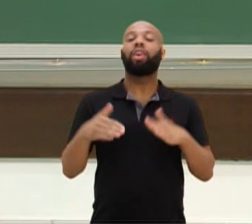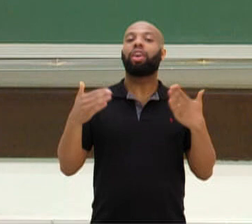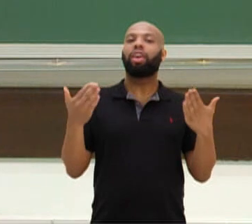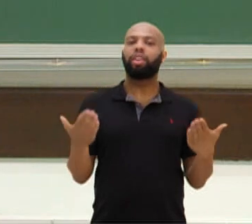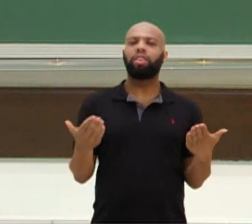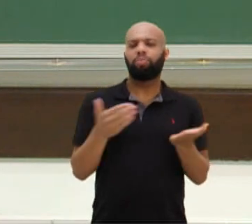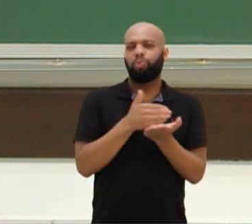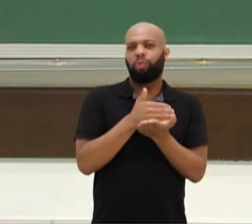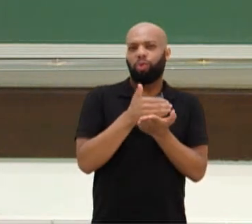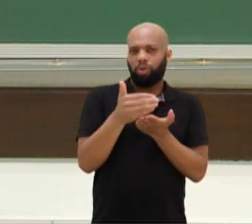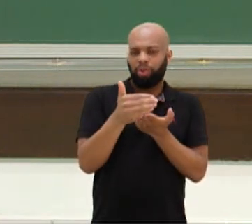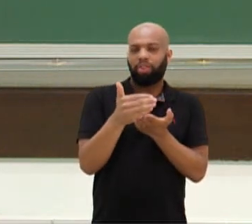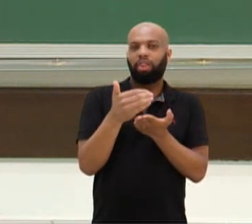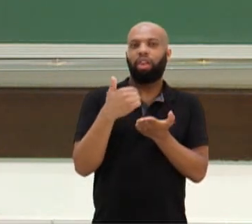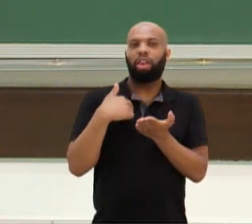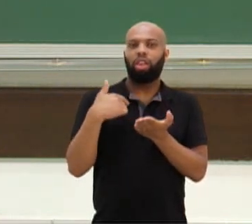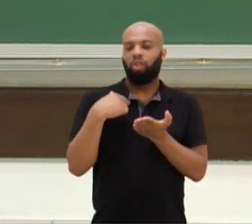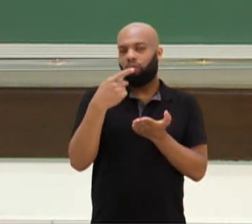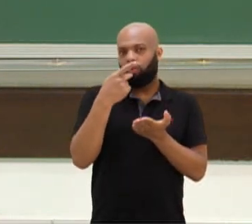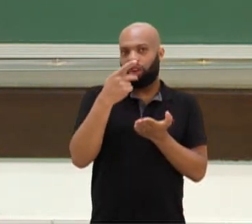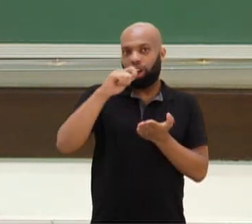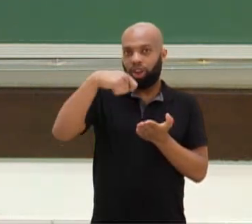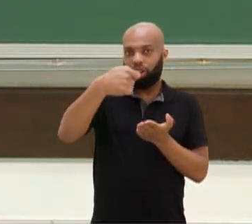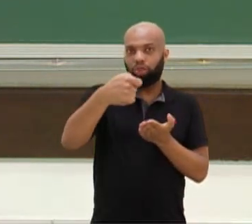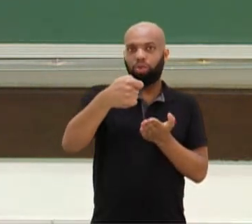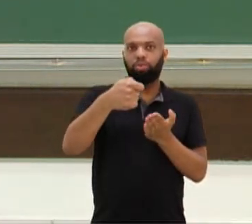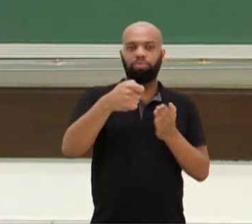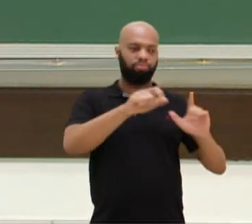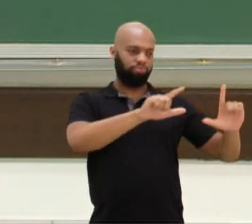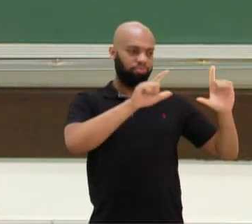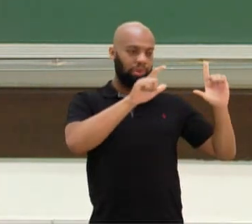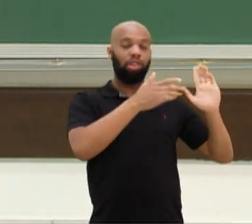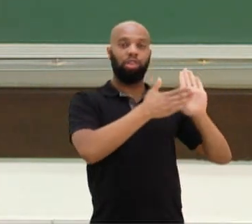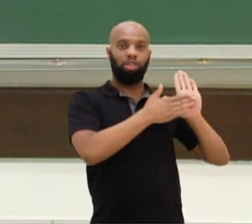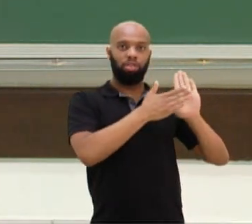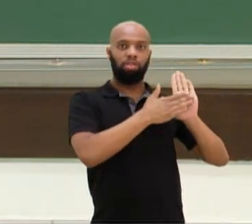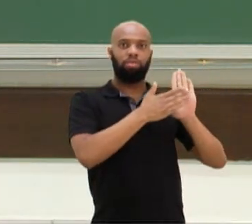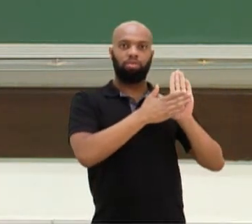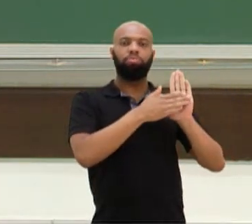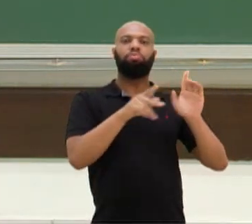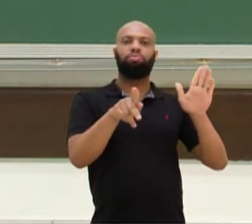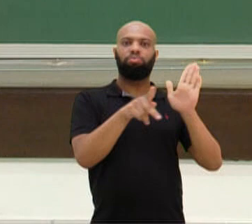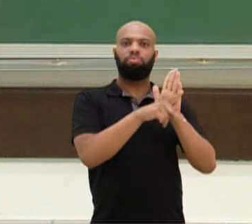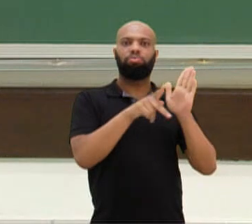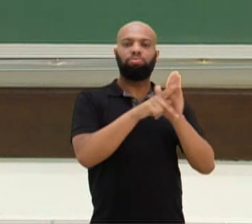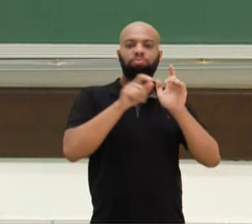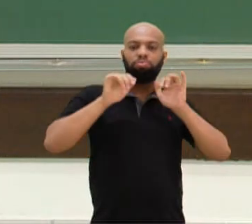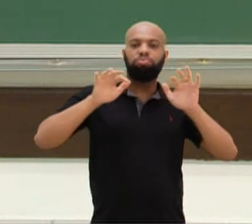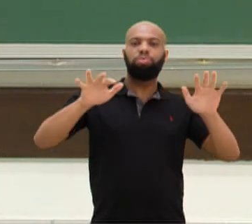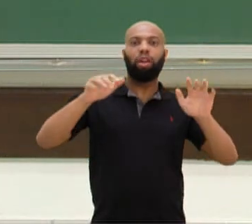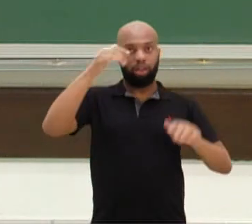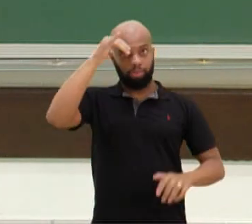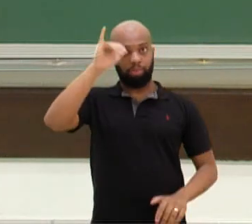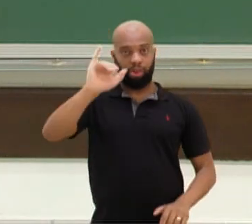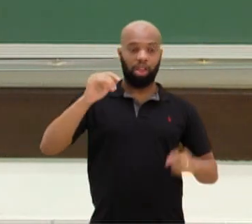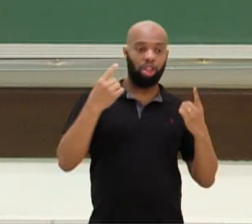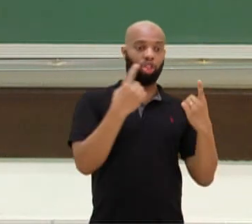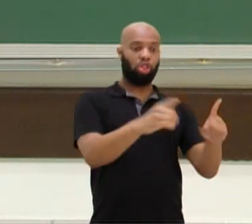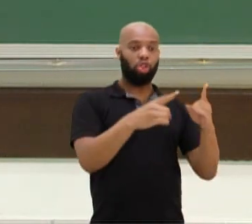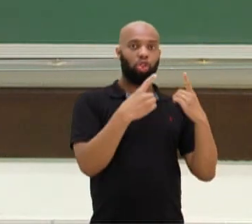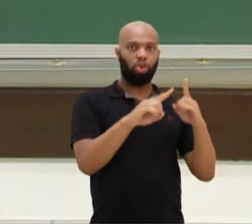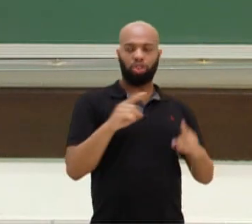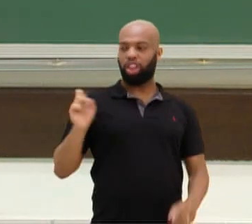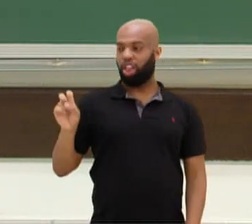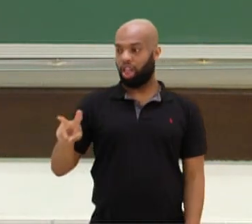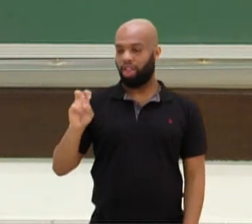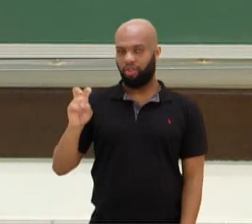Gente, então para começar, vou só citar um pouco da campanha. Foi uma campanha bem bacana em 2016, né? Não só de combate ao Zika, que é o foco